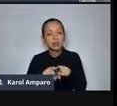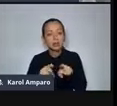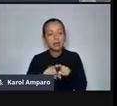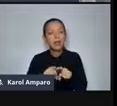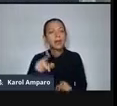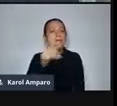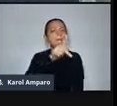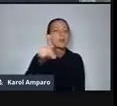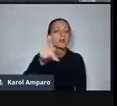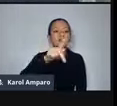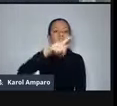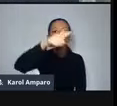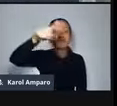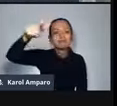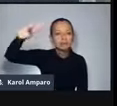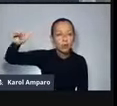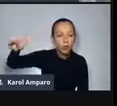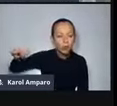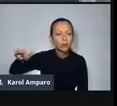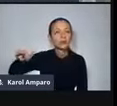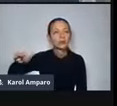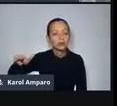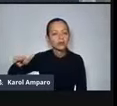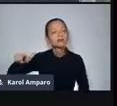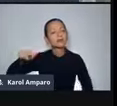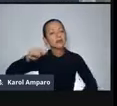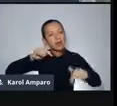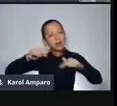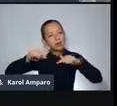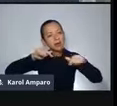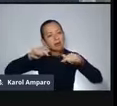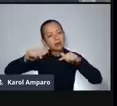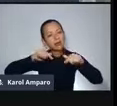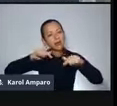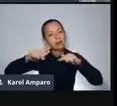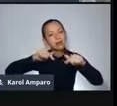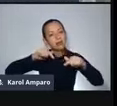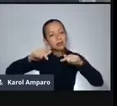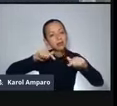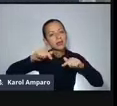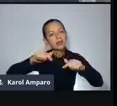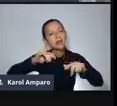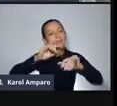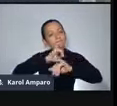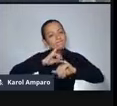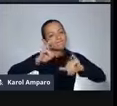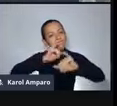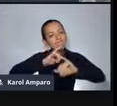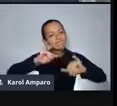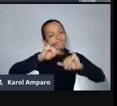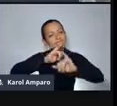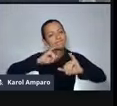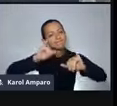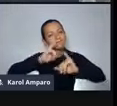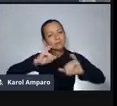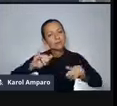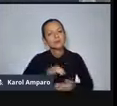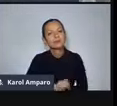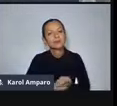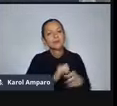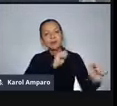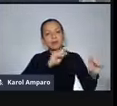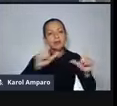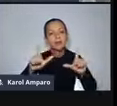da sabedoria nossa, né? Trabalhando aí em função de levar cada vez mais, tá? Pode passar.